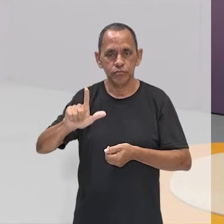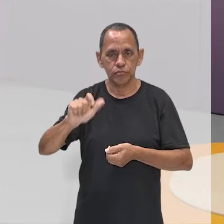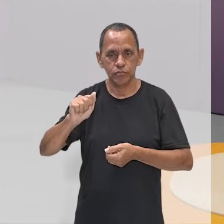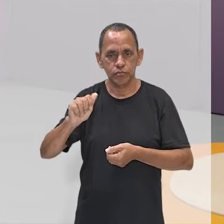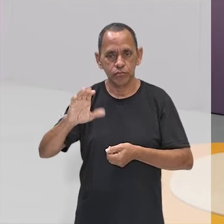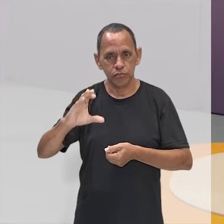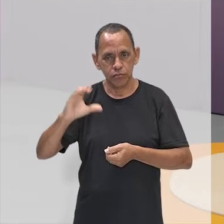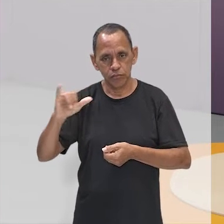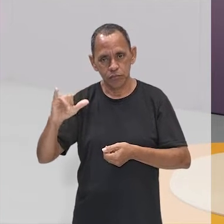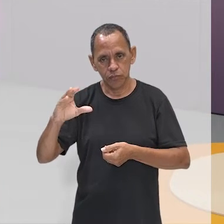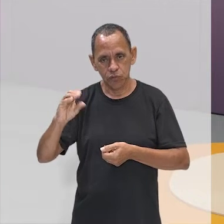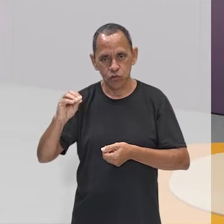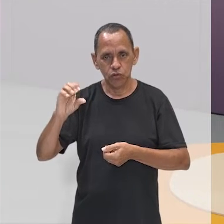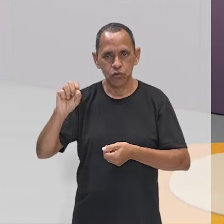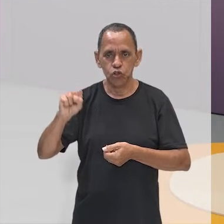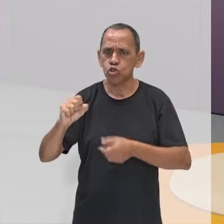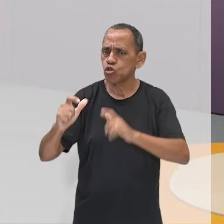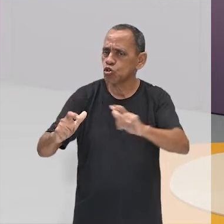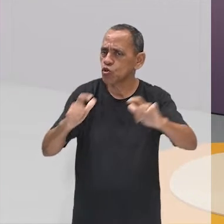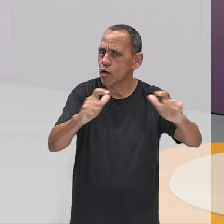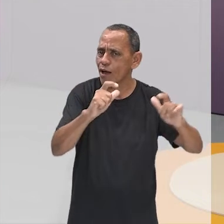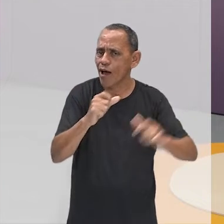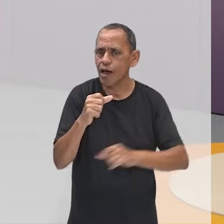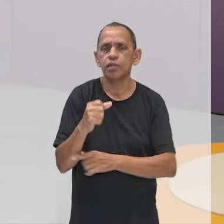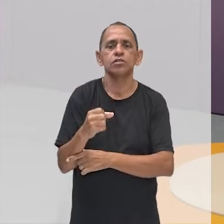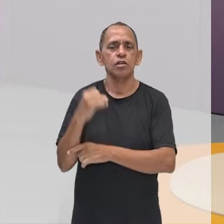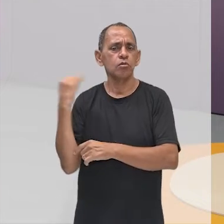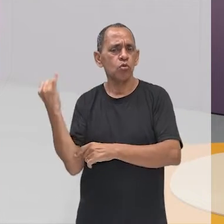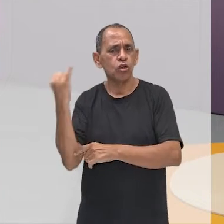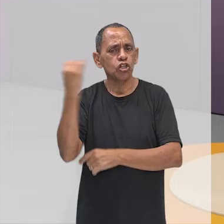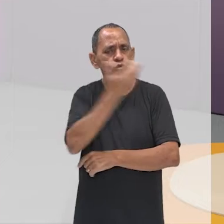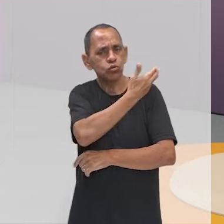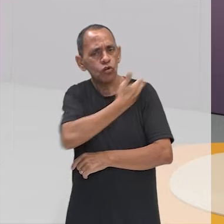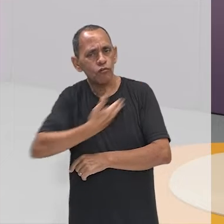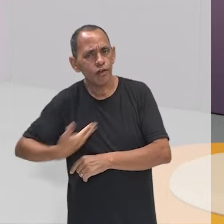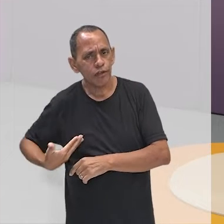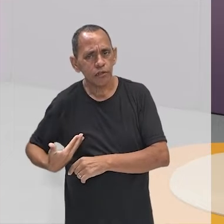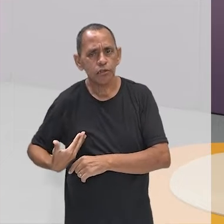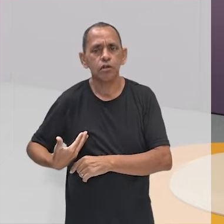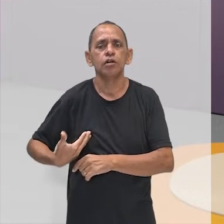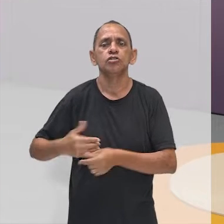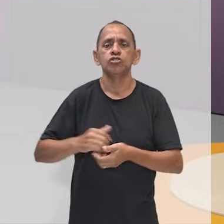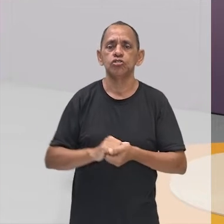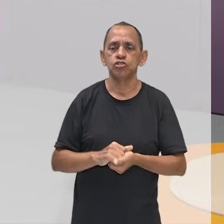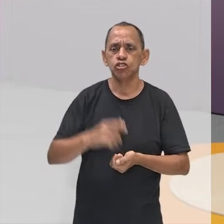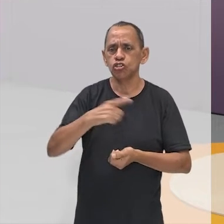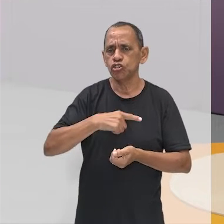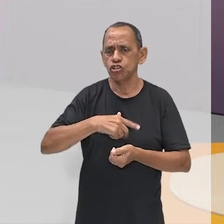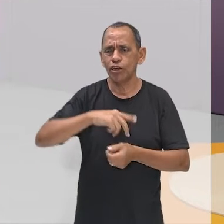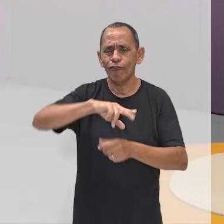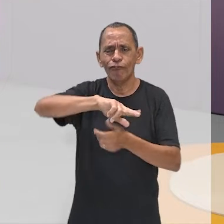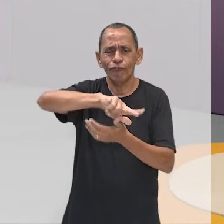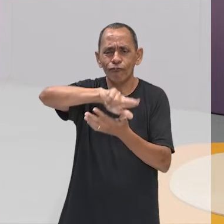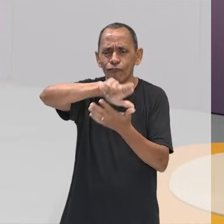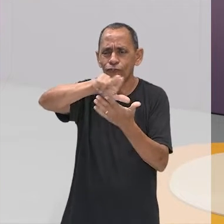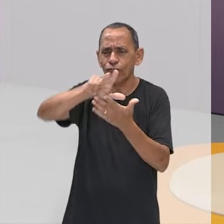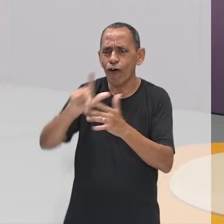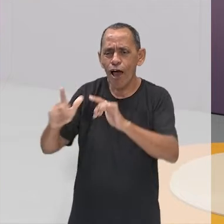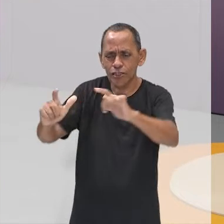para a elite governante, geralmente composta por várias salas e pátios. Então, a gente vai ter